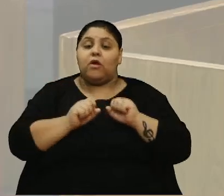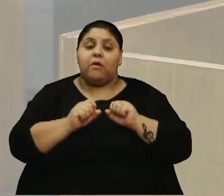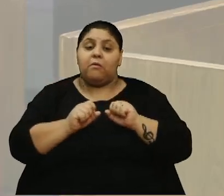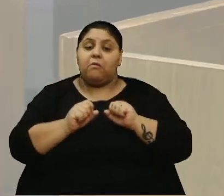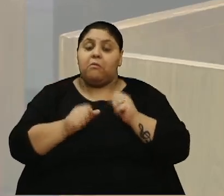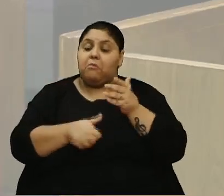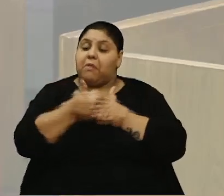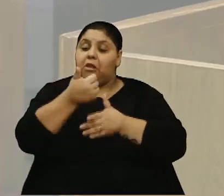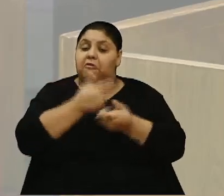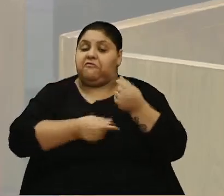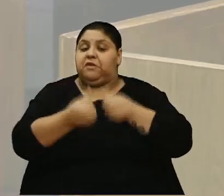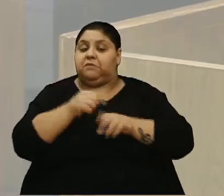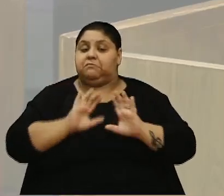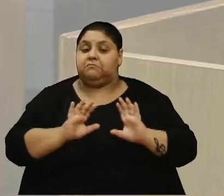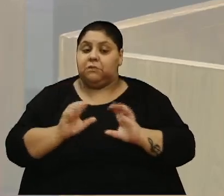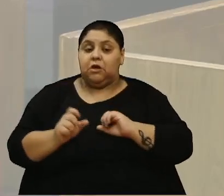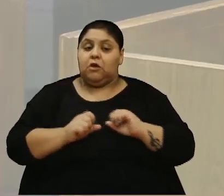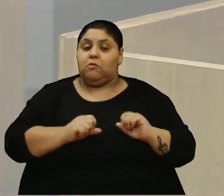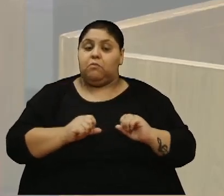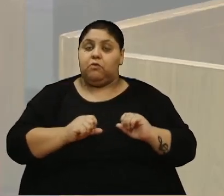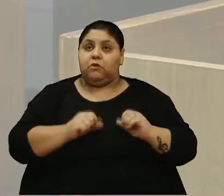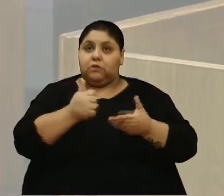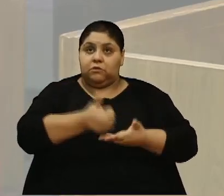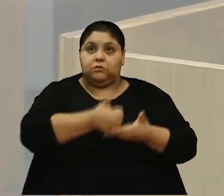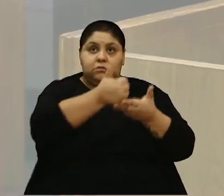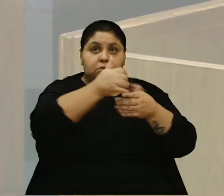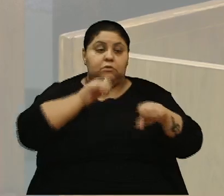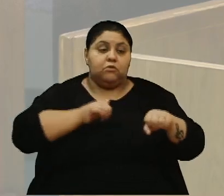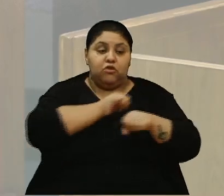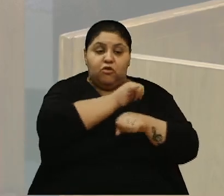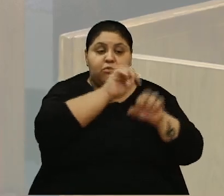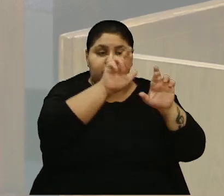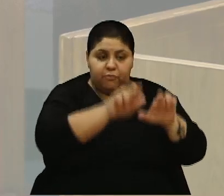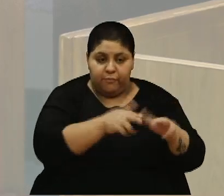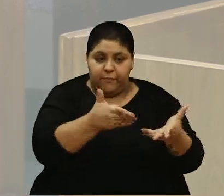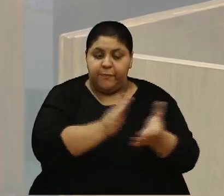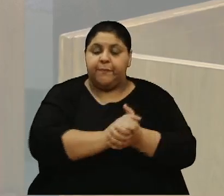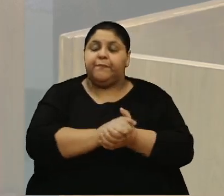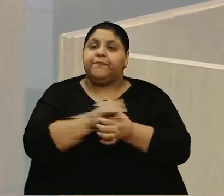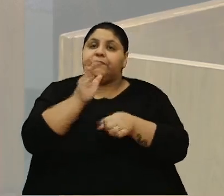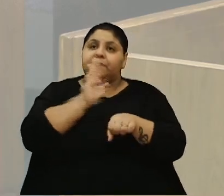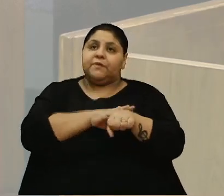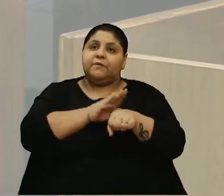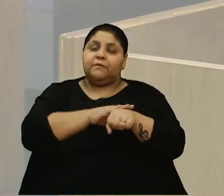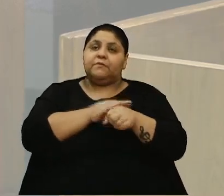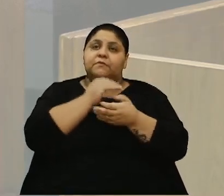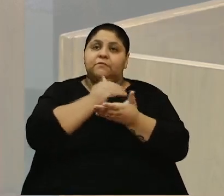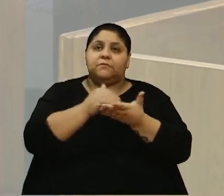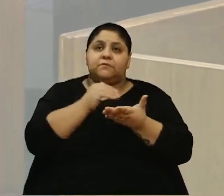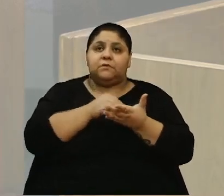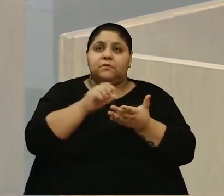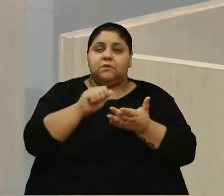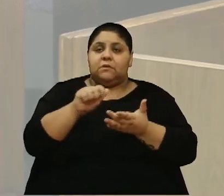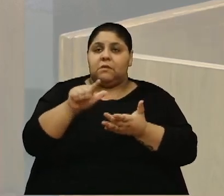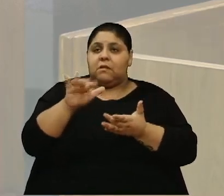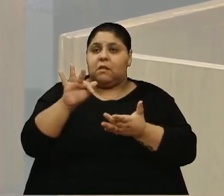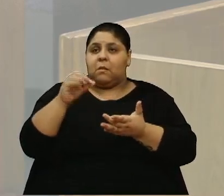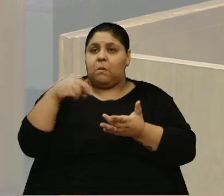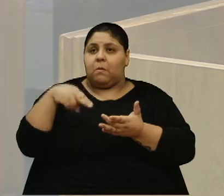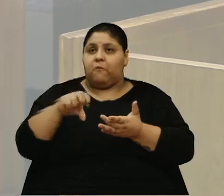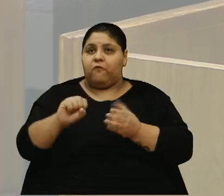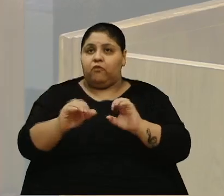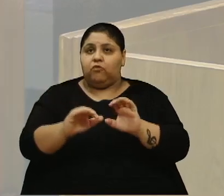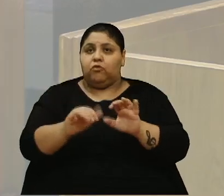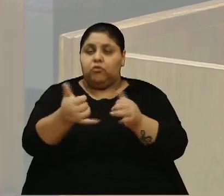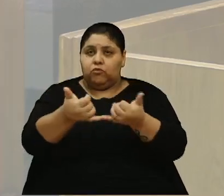viabilidade financeira para poder contribuir nessa questão do aeroporto regional. E aí, naquele momento, o secretário Alfonso trouxe as informações.